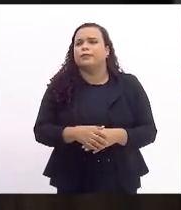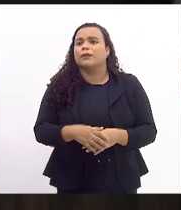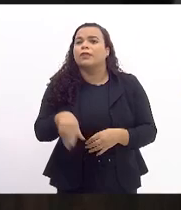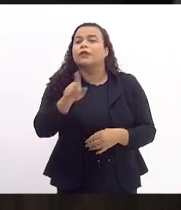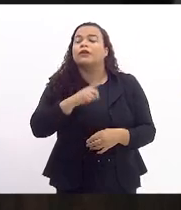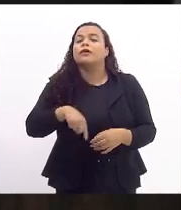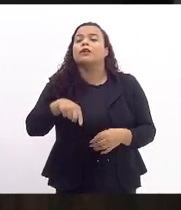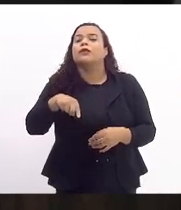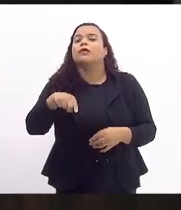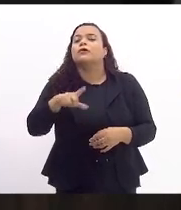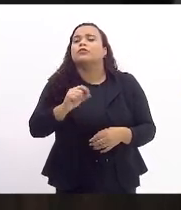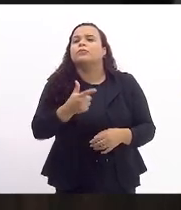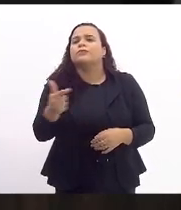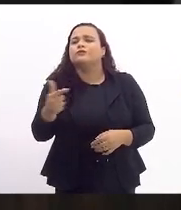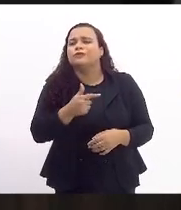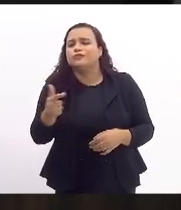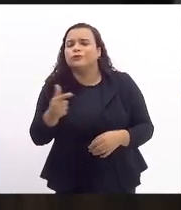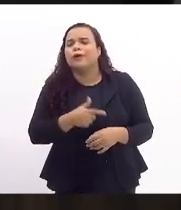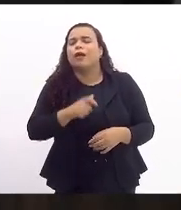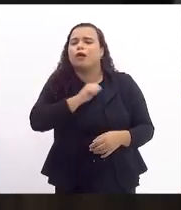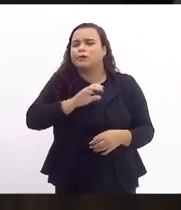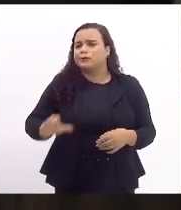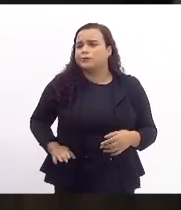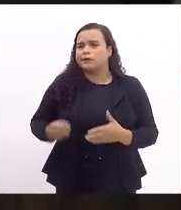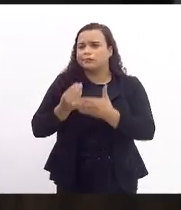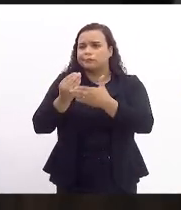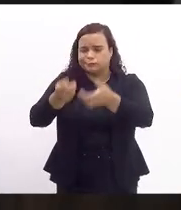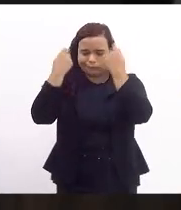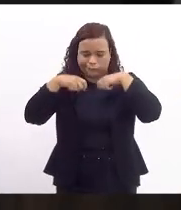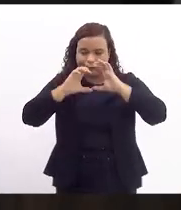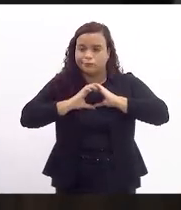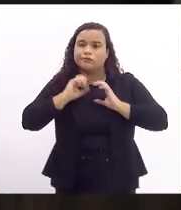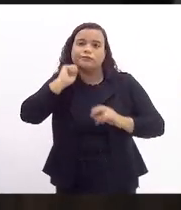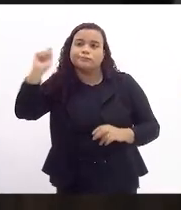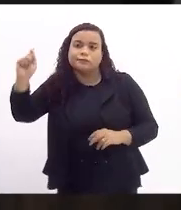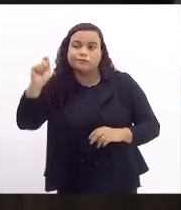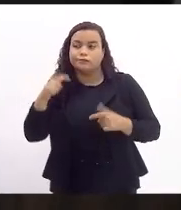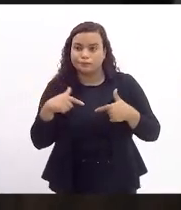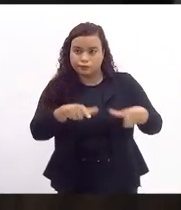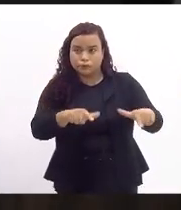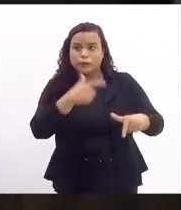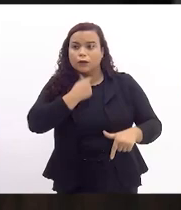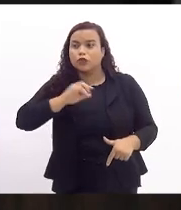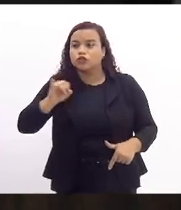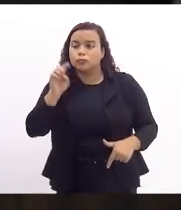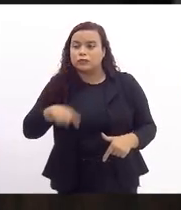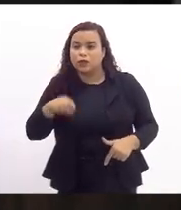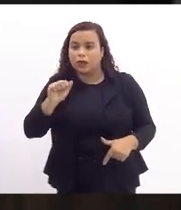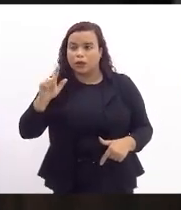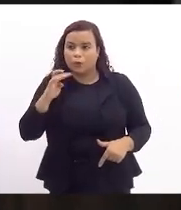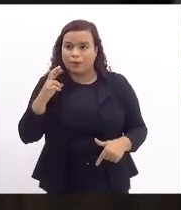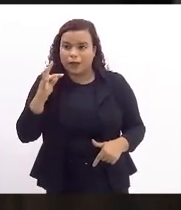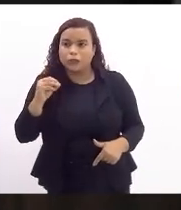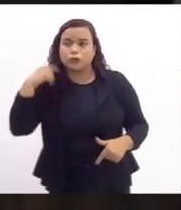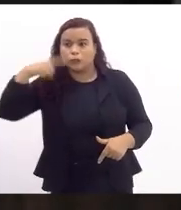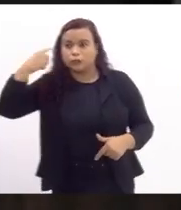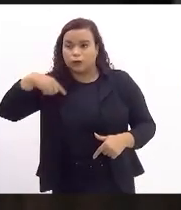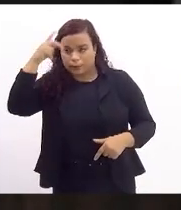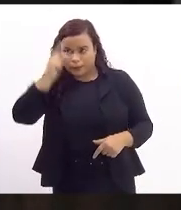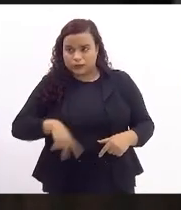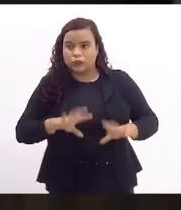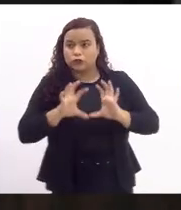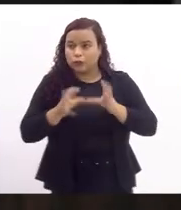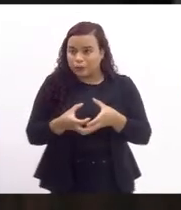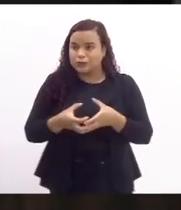1297 22 de altura Deputado André Ceciliano concede medalha Tiradentes e respectivo diploma ao senhor José Alberto Simonetti advogado e Presidente